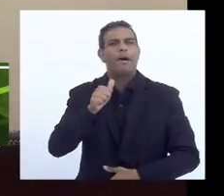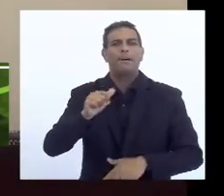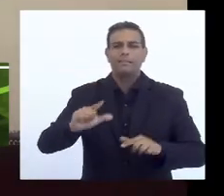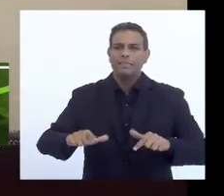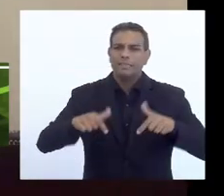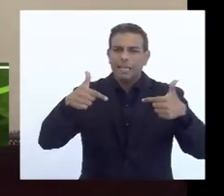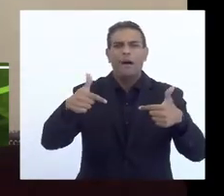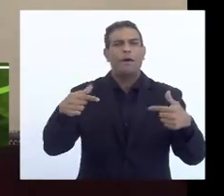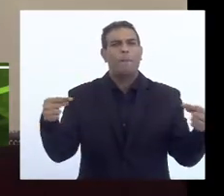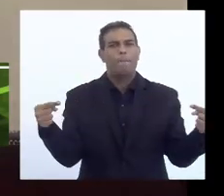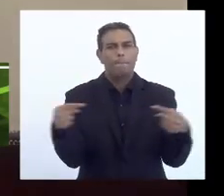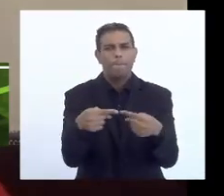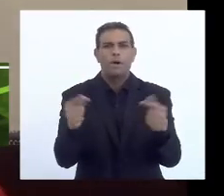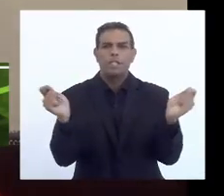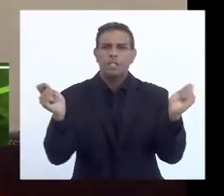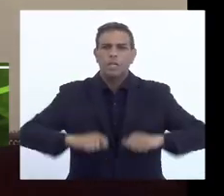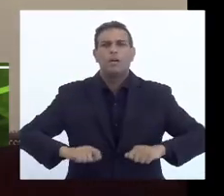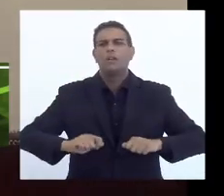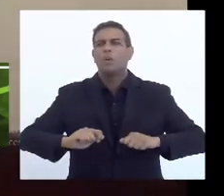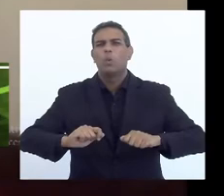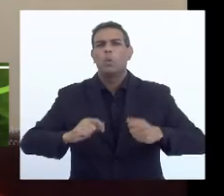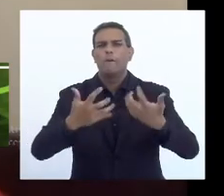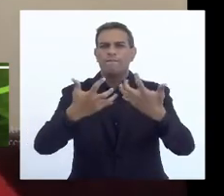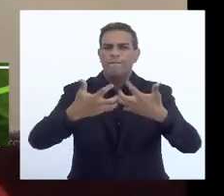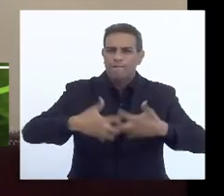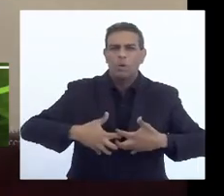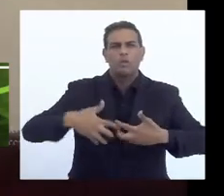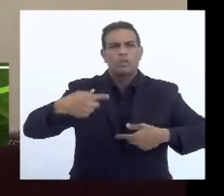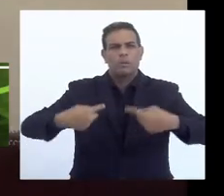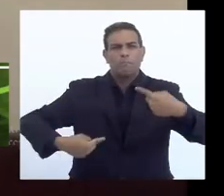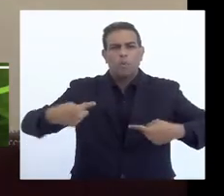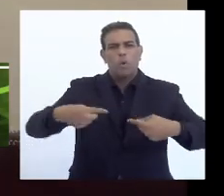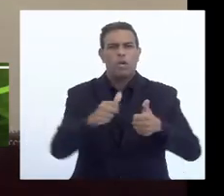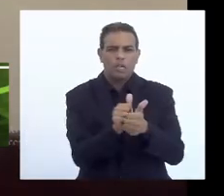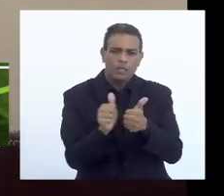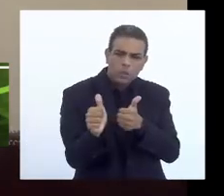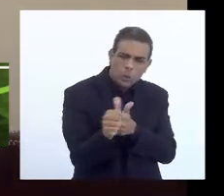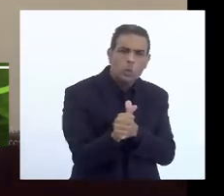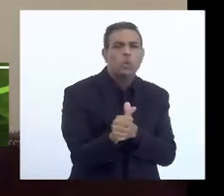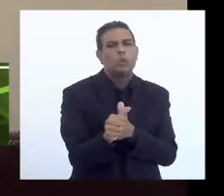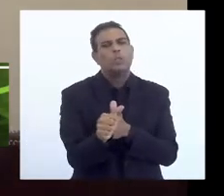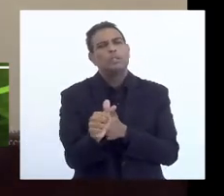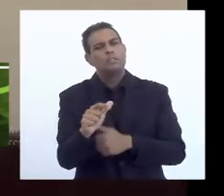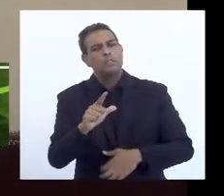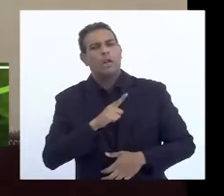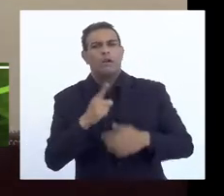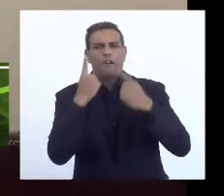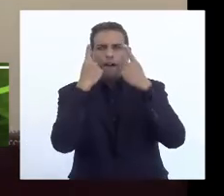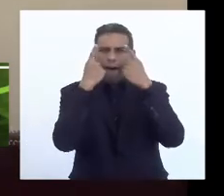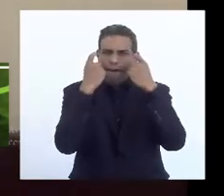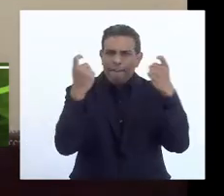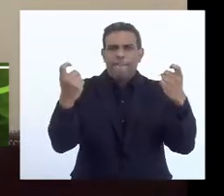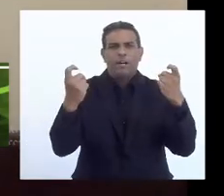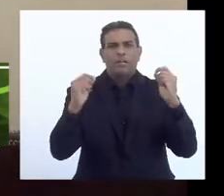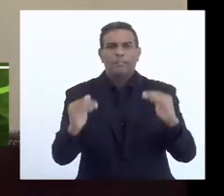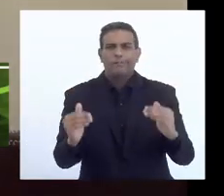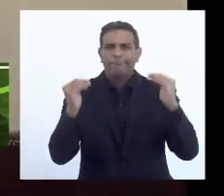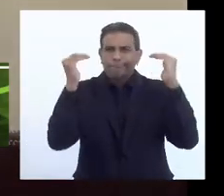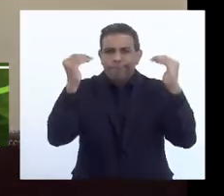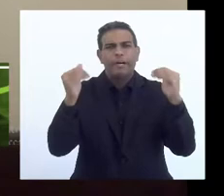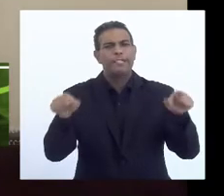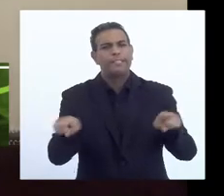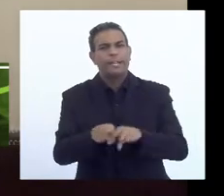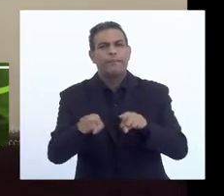dão em direção à função pública, ao seu protagonismo político, as violências vão aumentando e